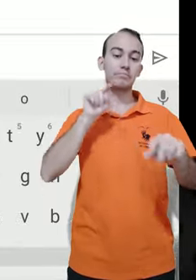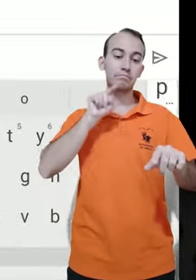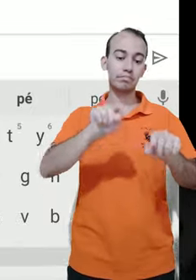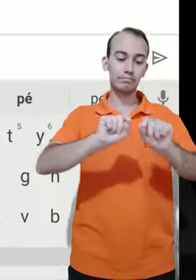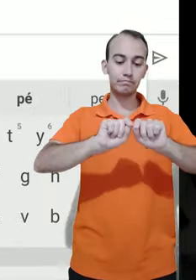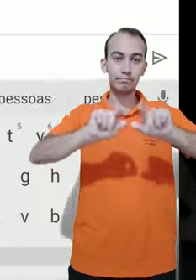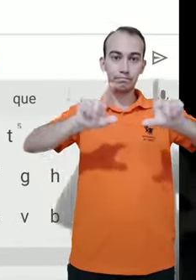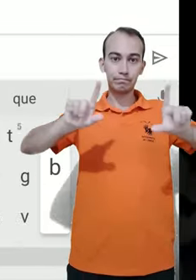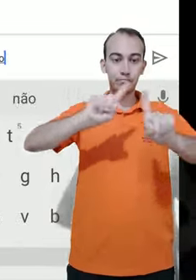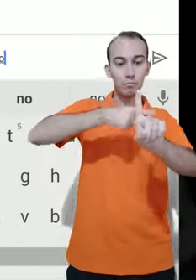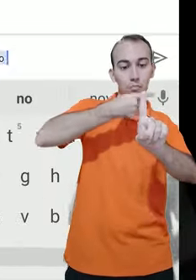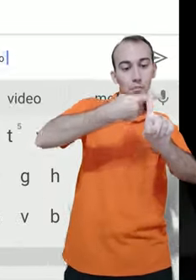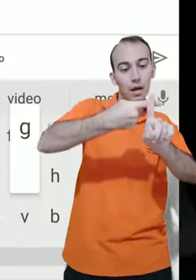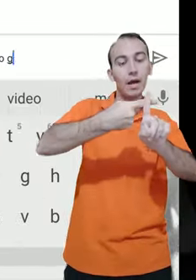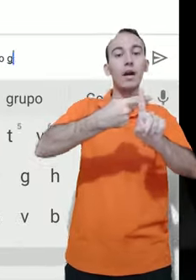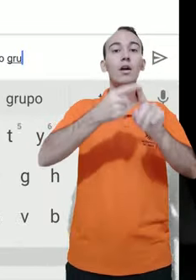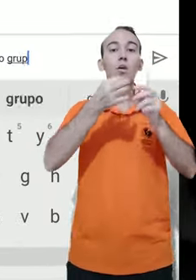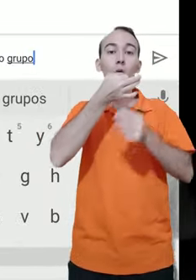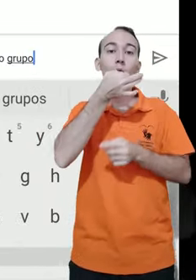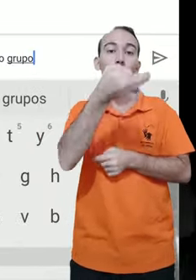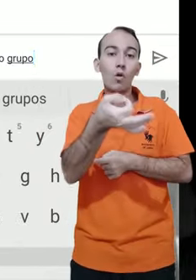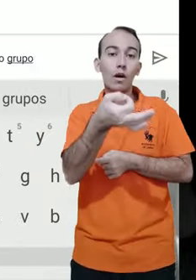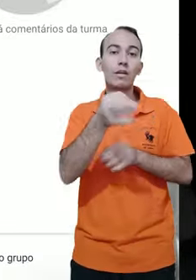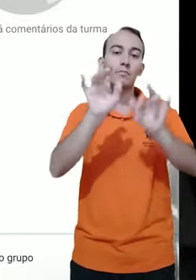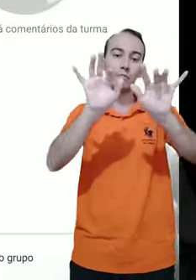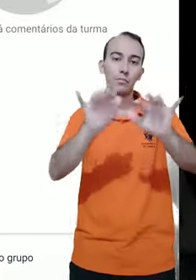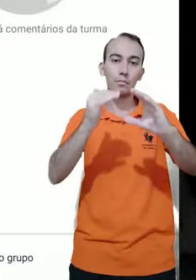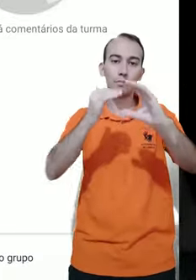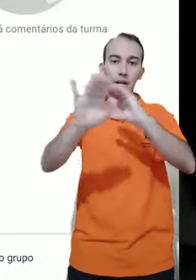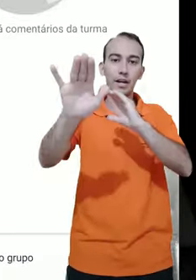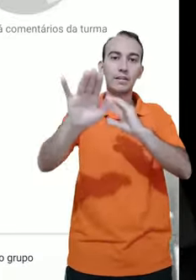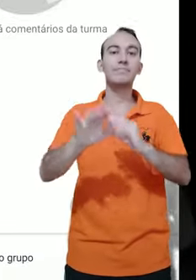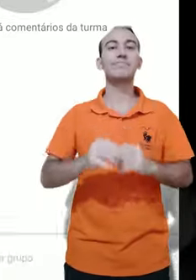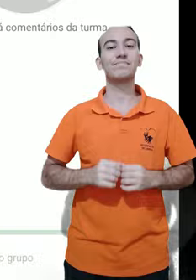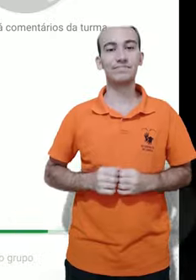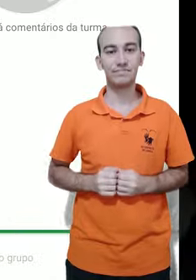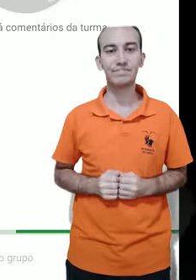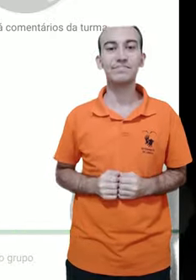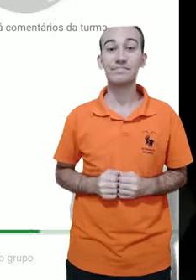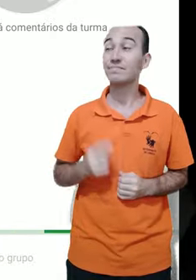parte inferior da tela em adicionar comentário para turma colocar o seu comentário